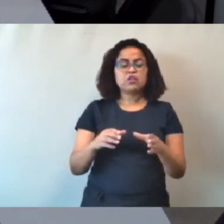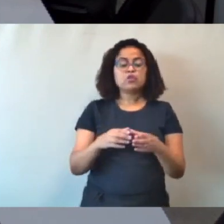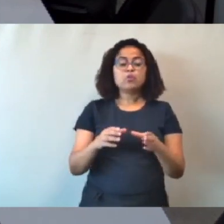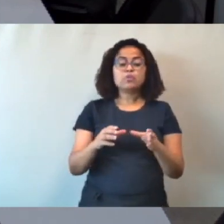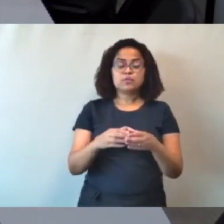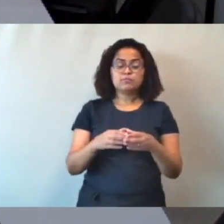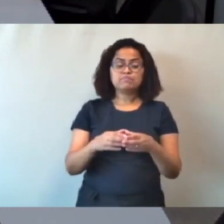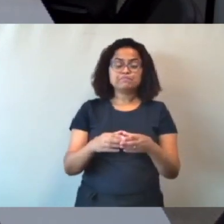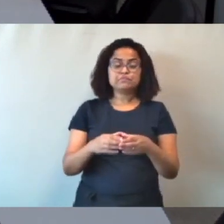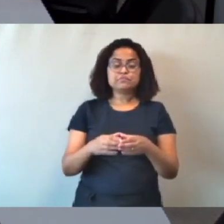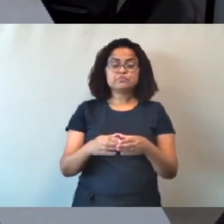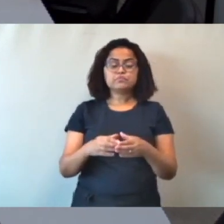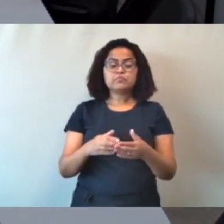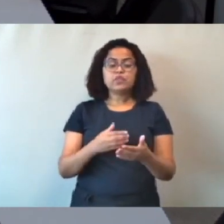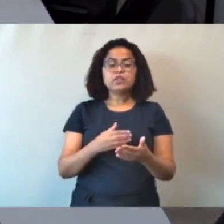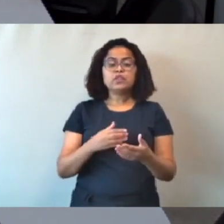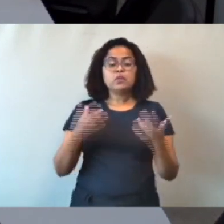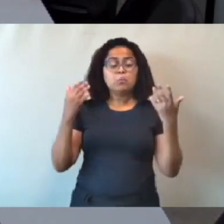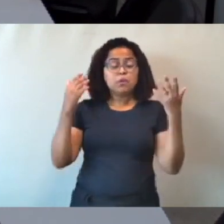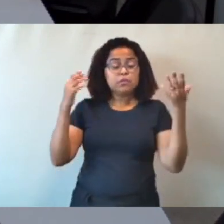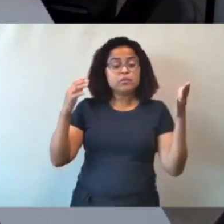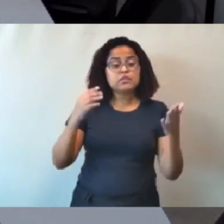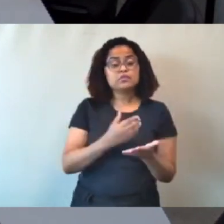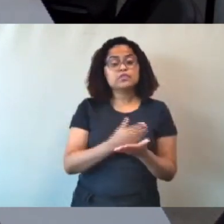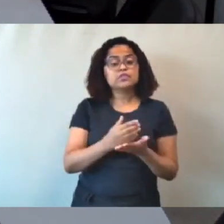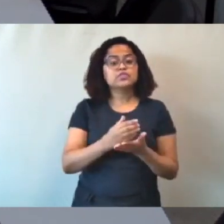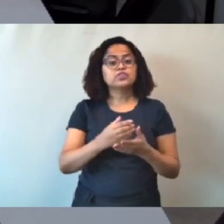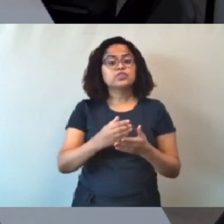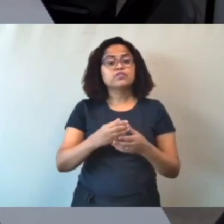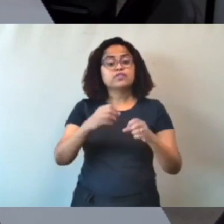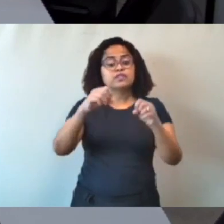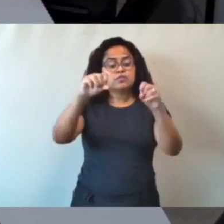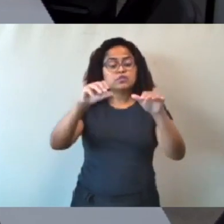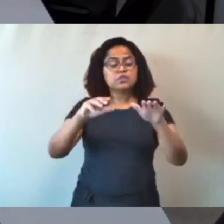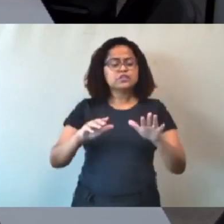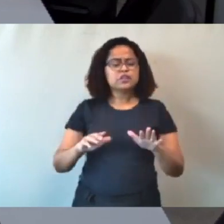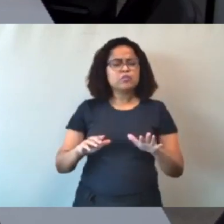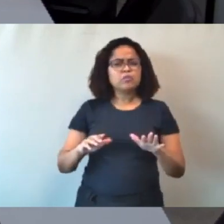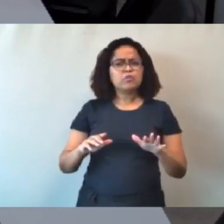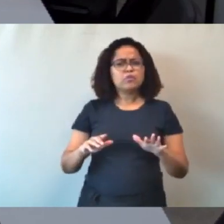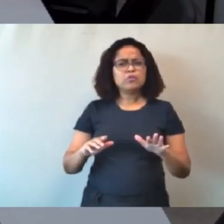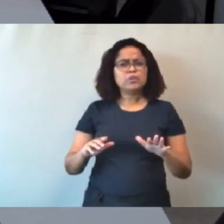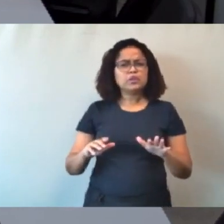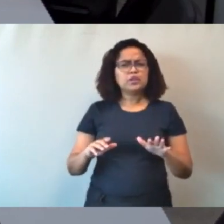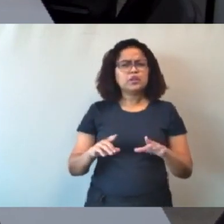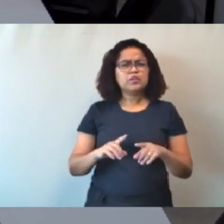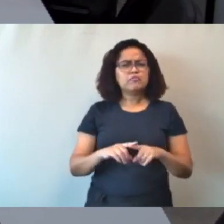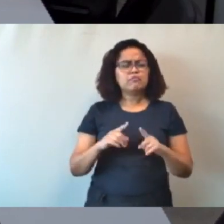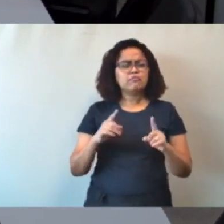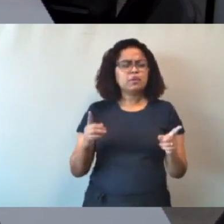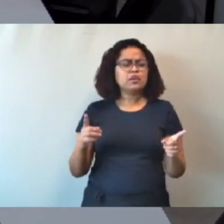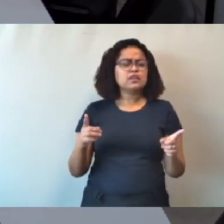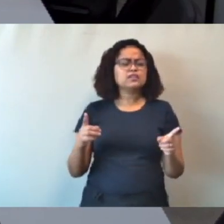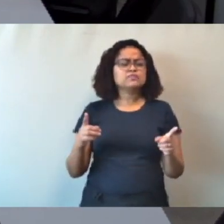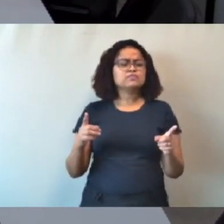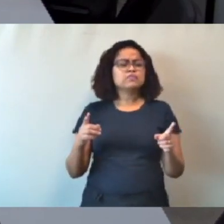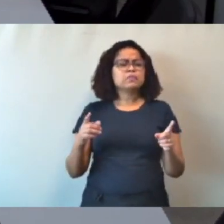nessa audiência pública, mas o nobre vereador tocou num assunto muito